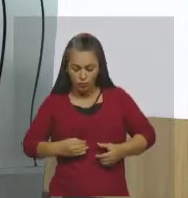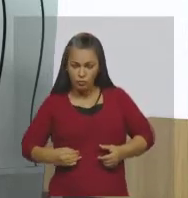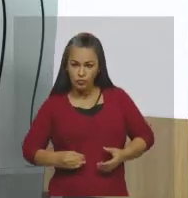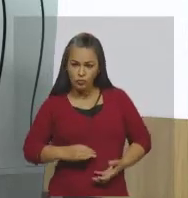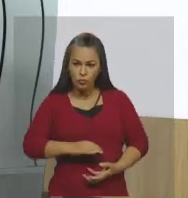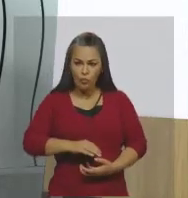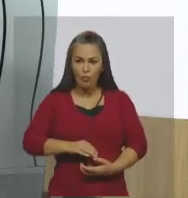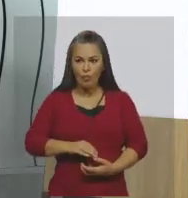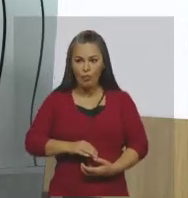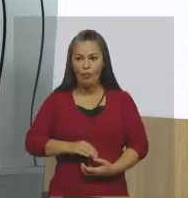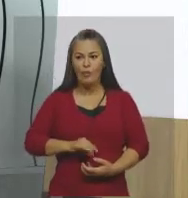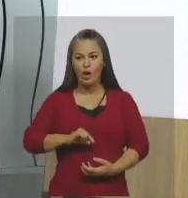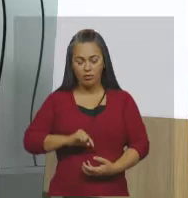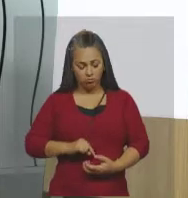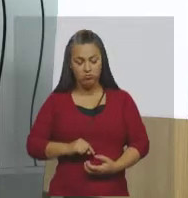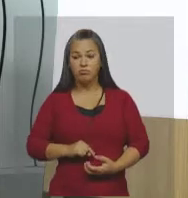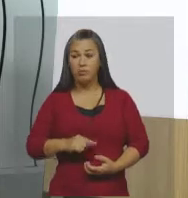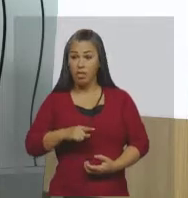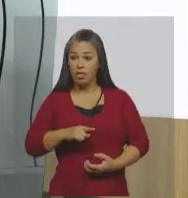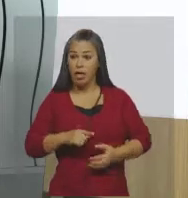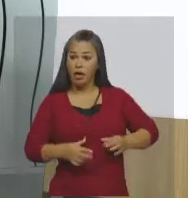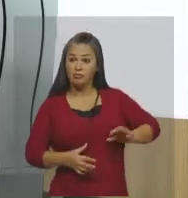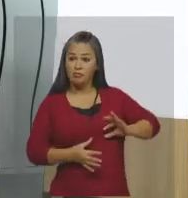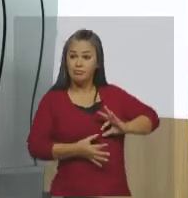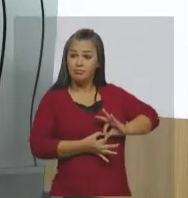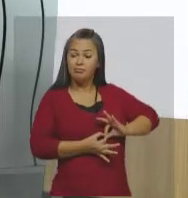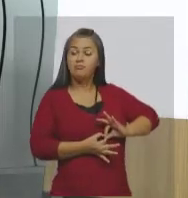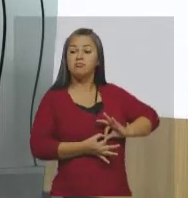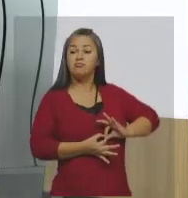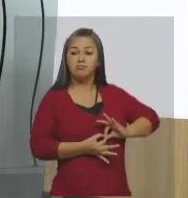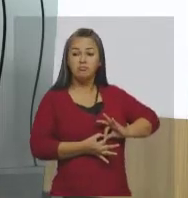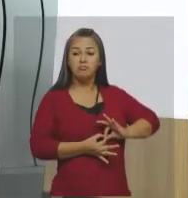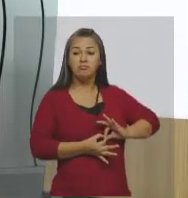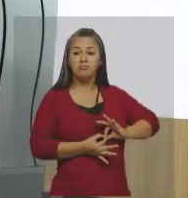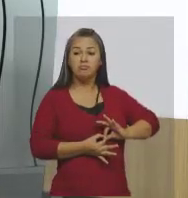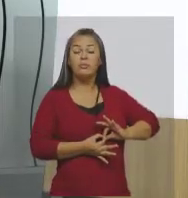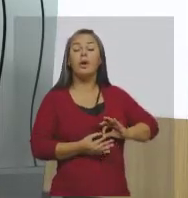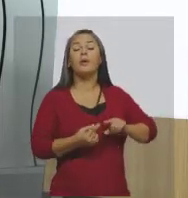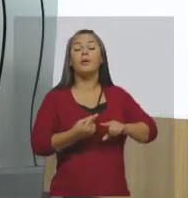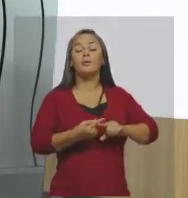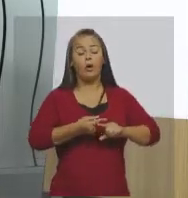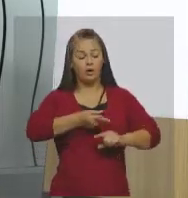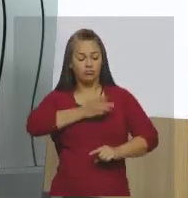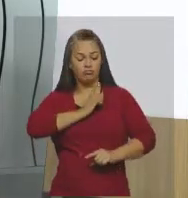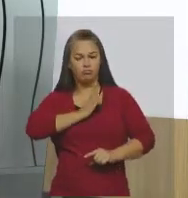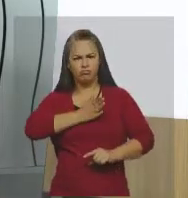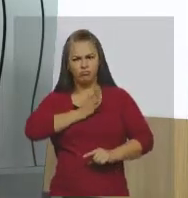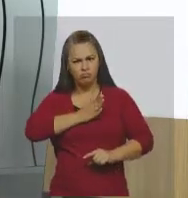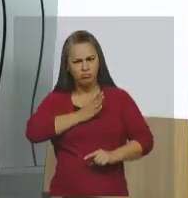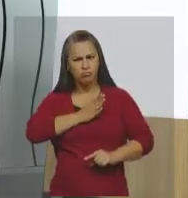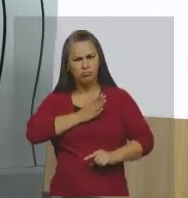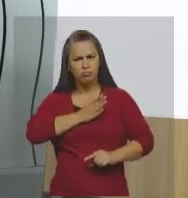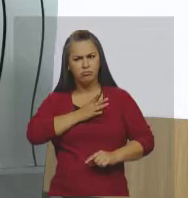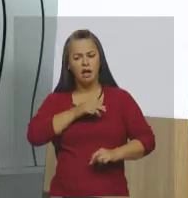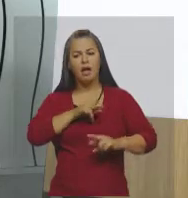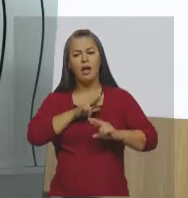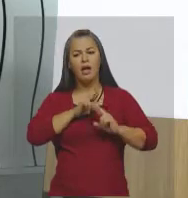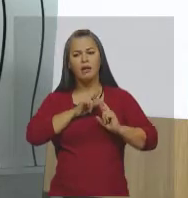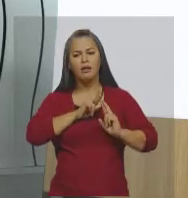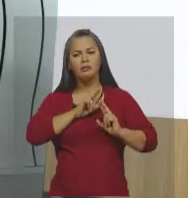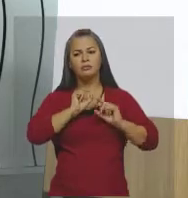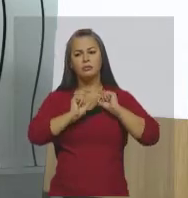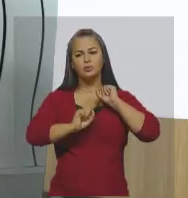torna pequeno para nós, né, que o sistema digestório trabalha nele. O sistema cardiovascular também está envolvido